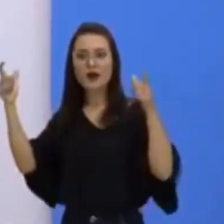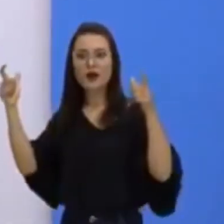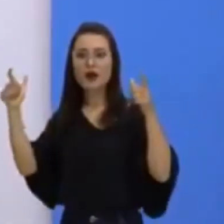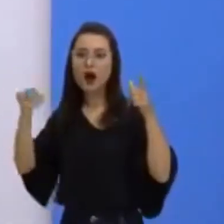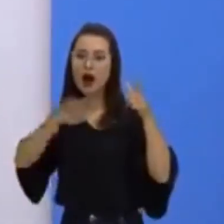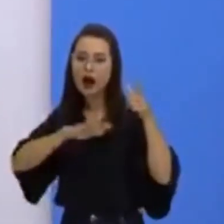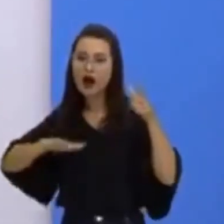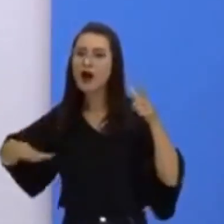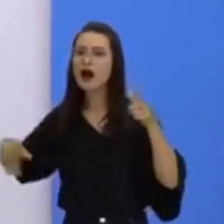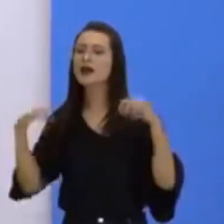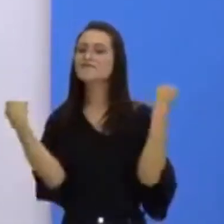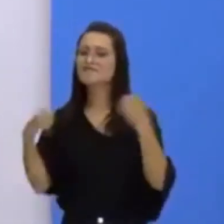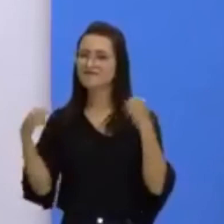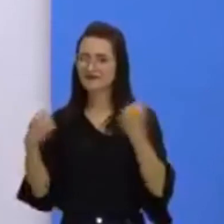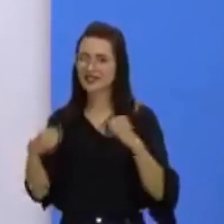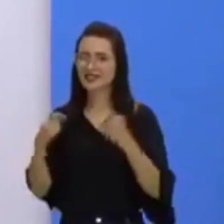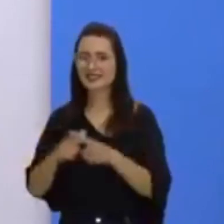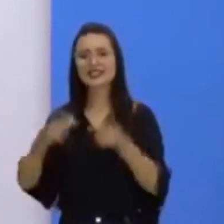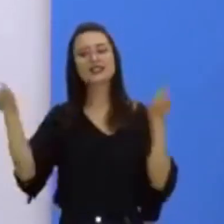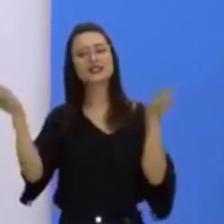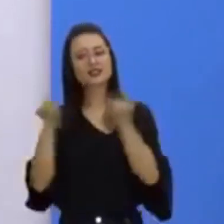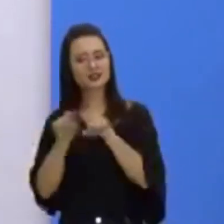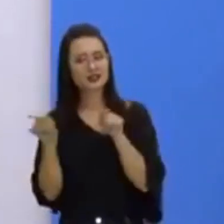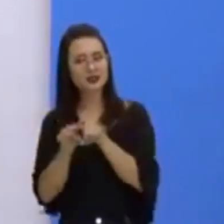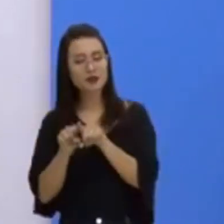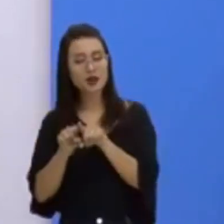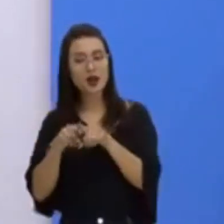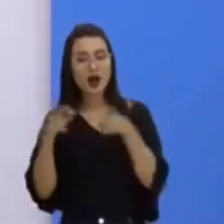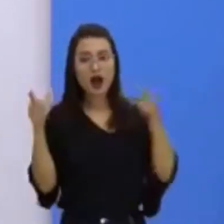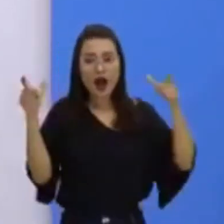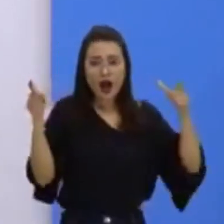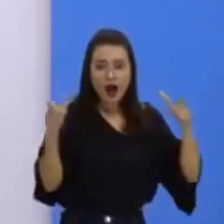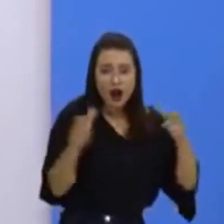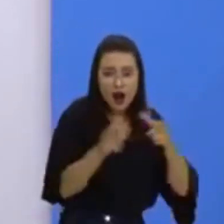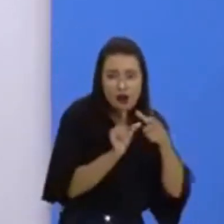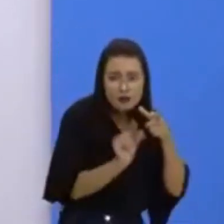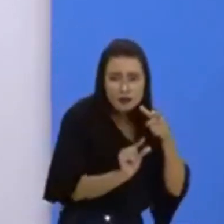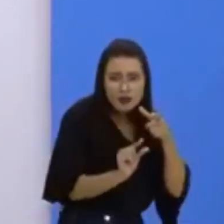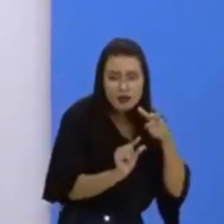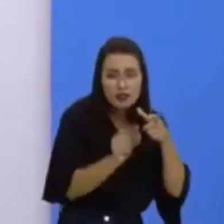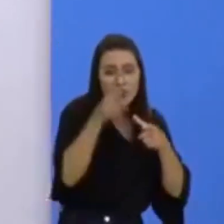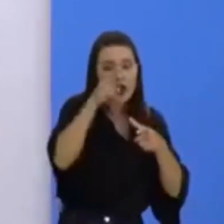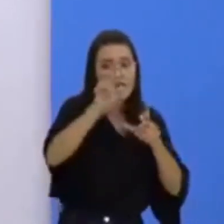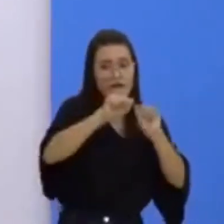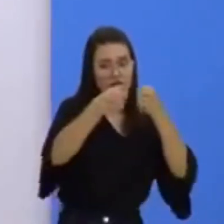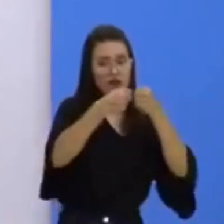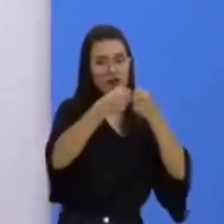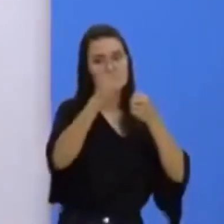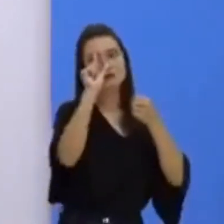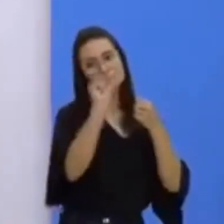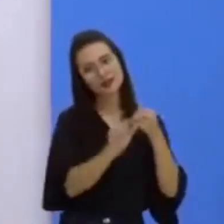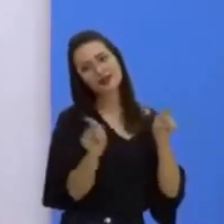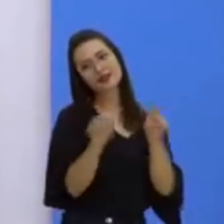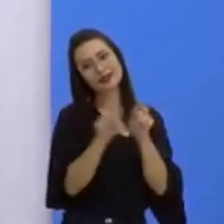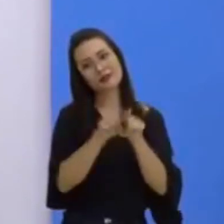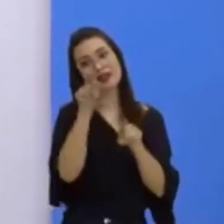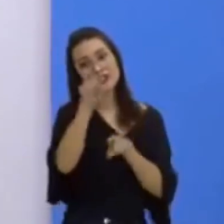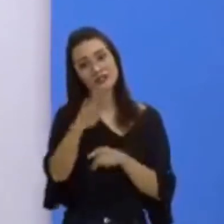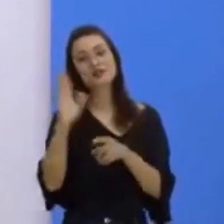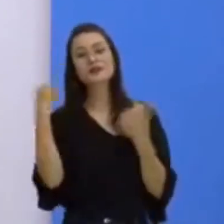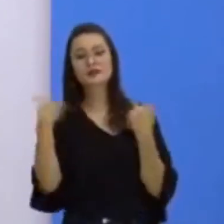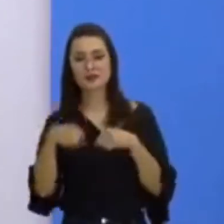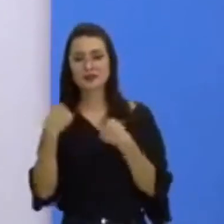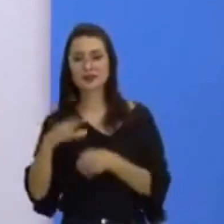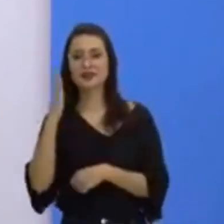também tem que ser grande. Aonde a área é pequena, a força será pequena. É isso que você tem que saber aí